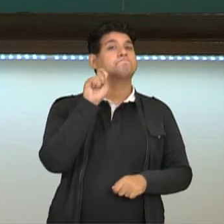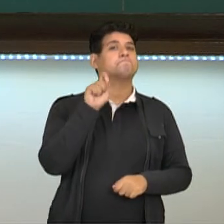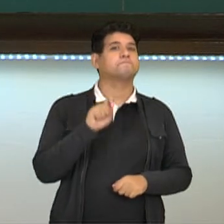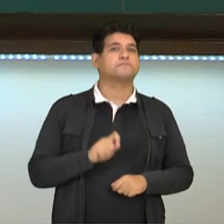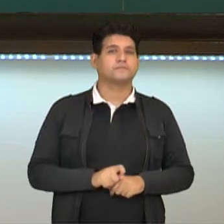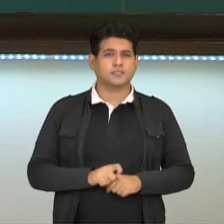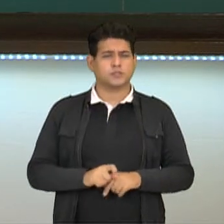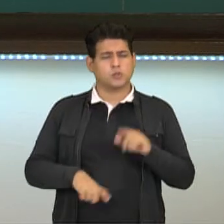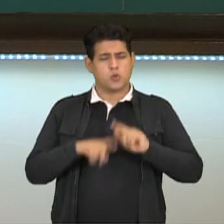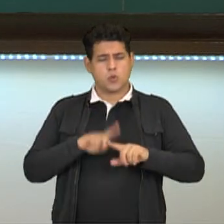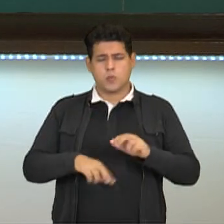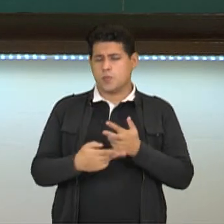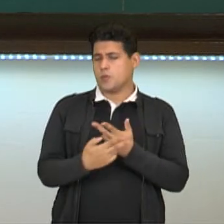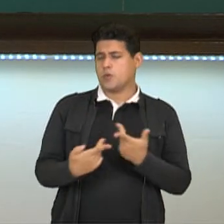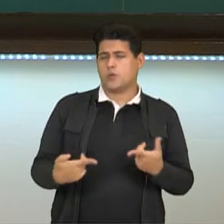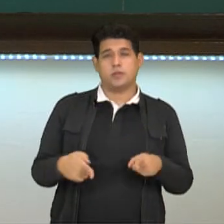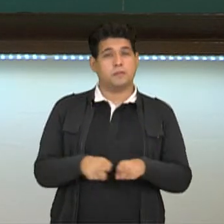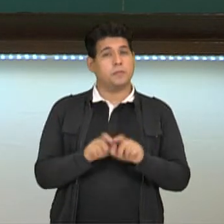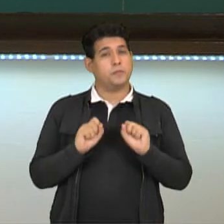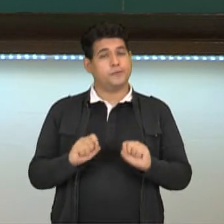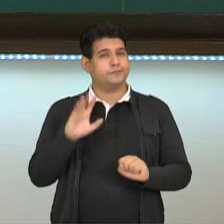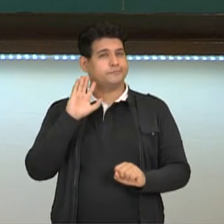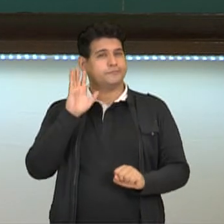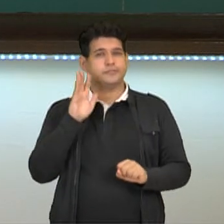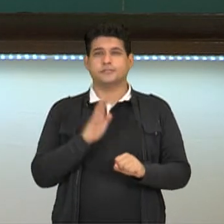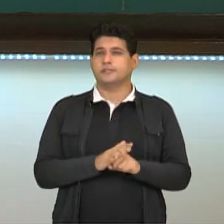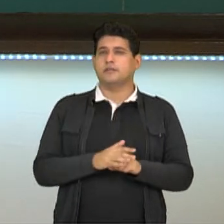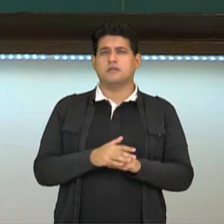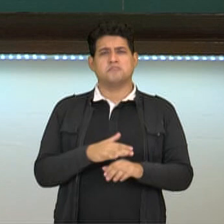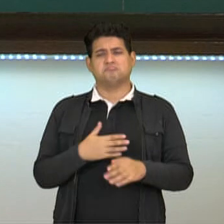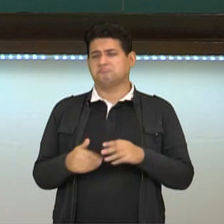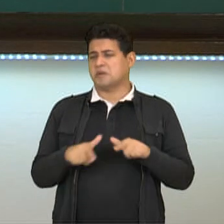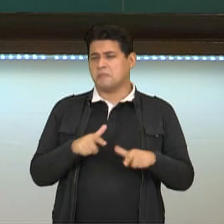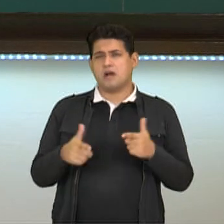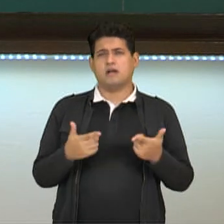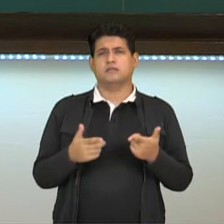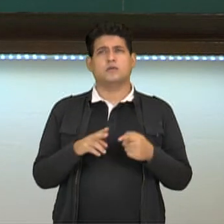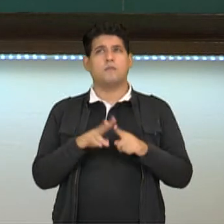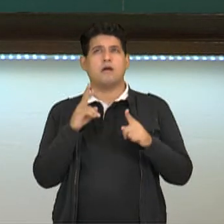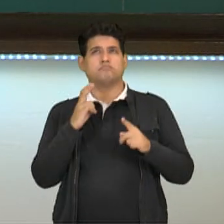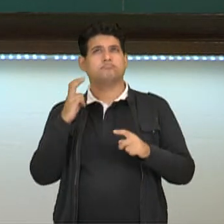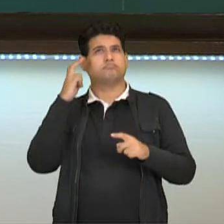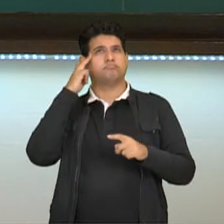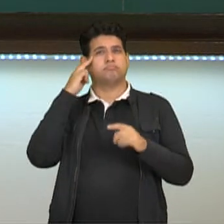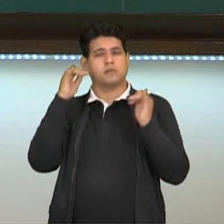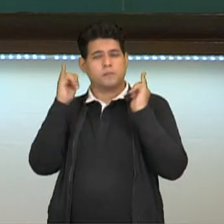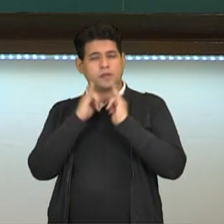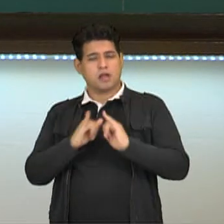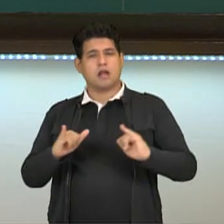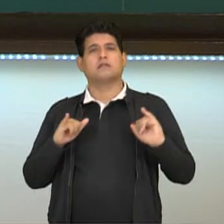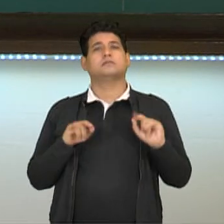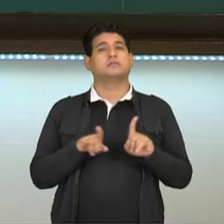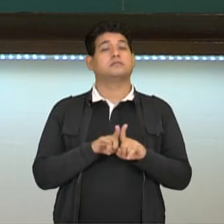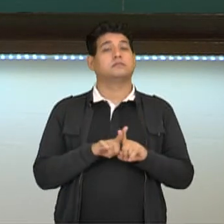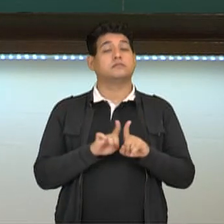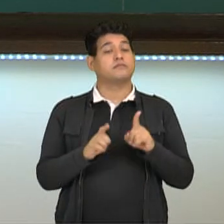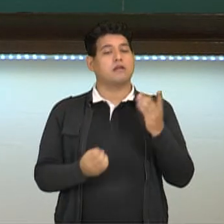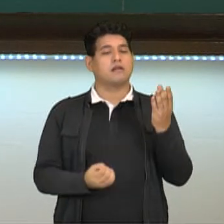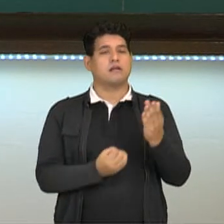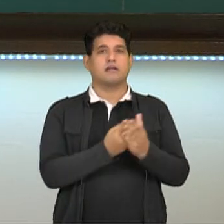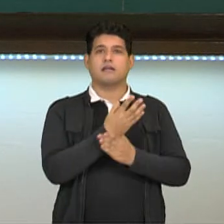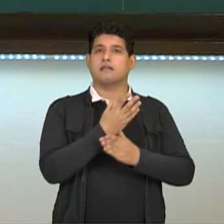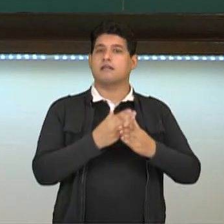um produto, ou pode ser um serviço, ou pode ser uma conscientização de algo, e você vai criar